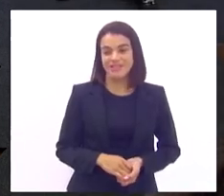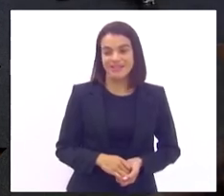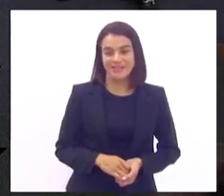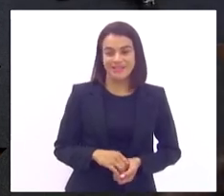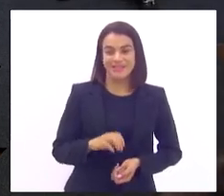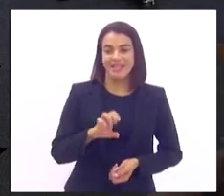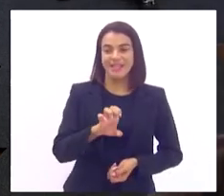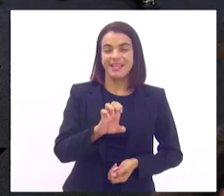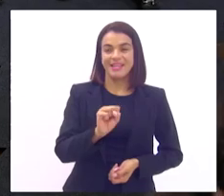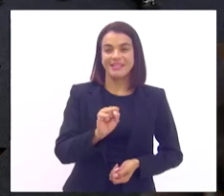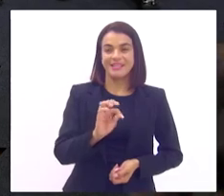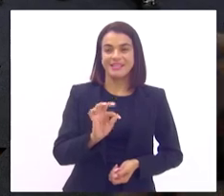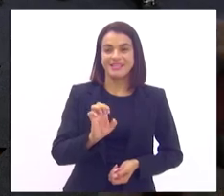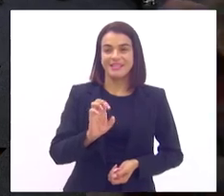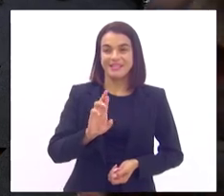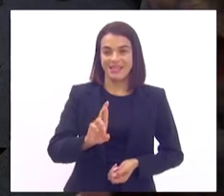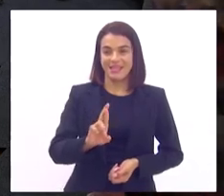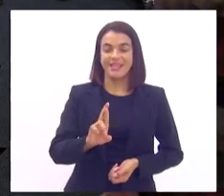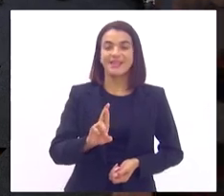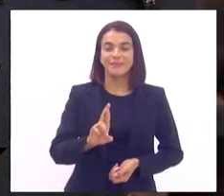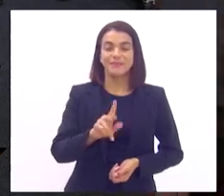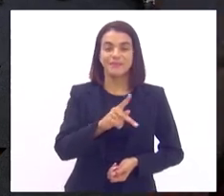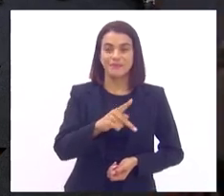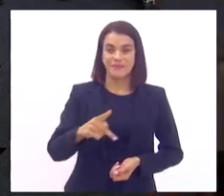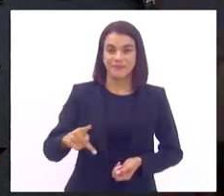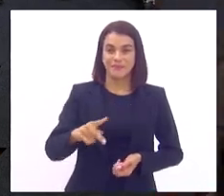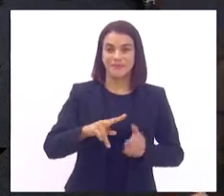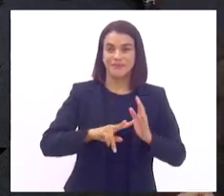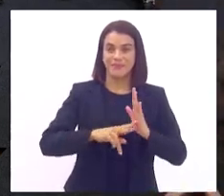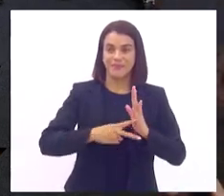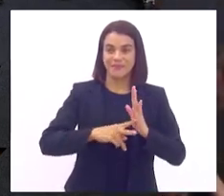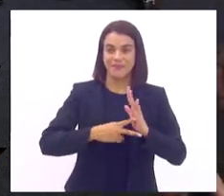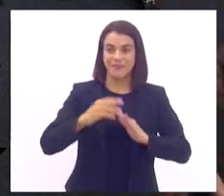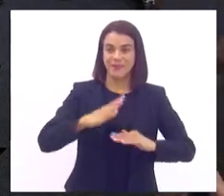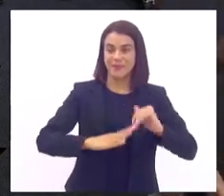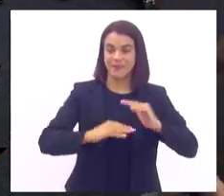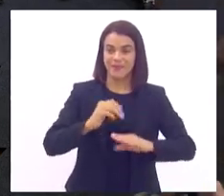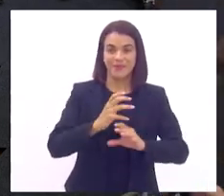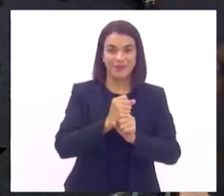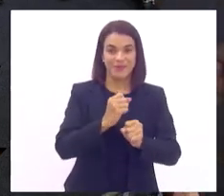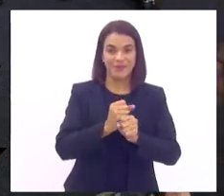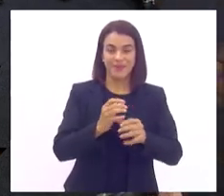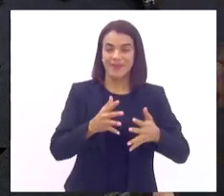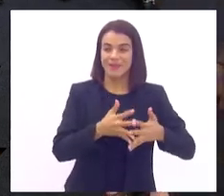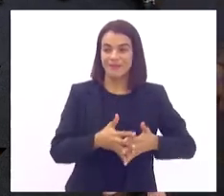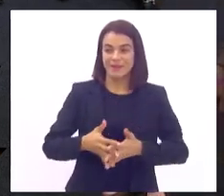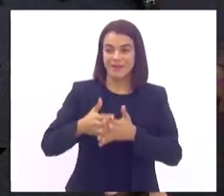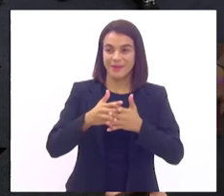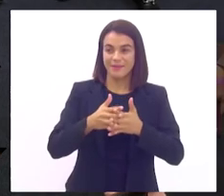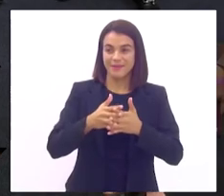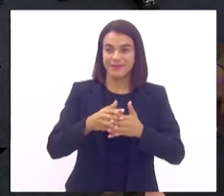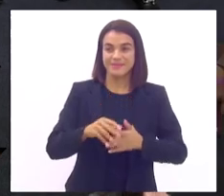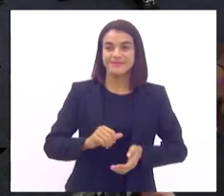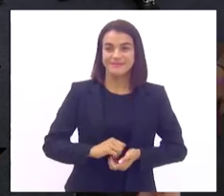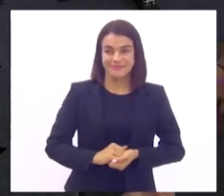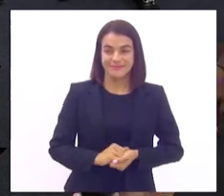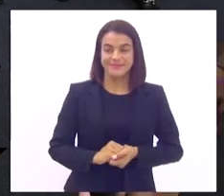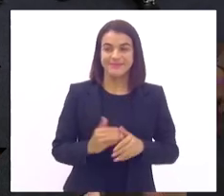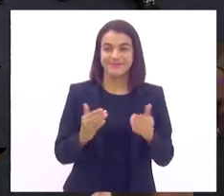Esther Pilderwasser, presidente do Sindicato dos Contabilistas de Petrópolis.